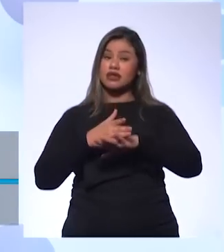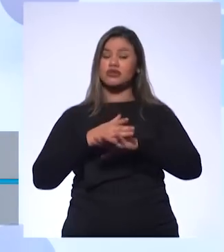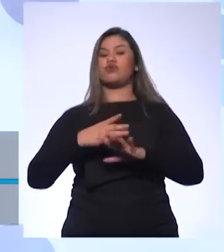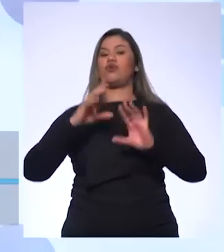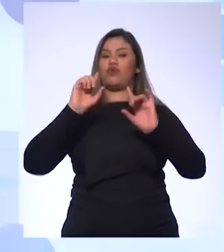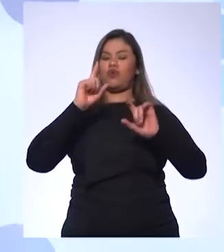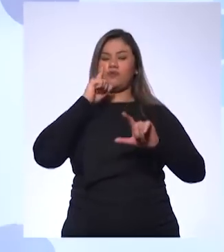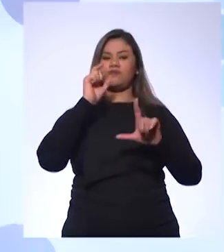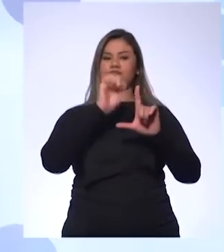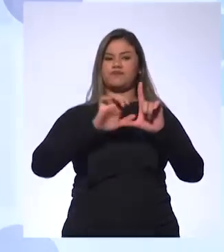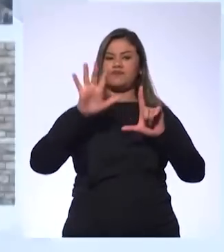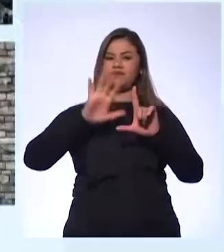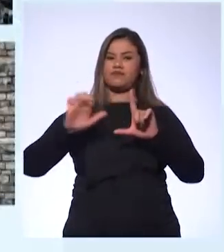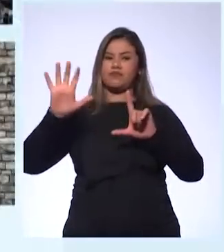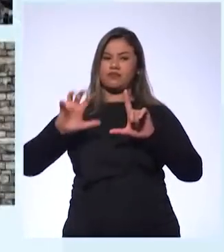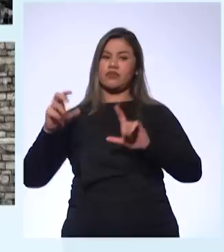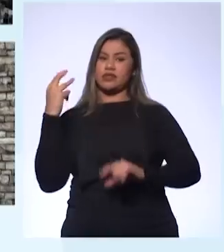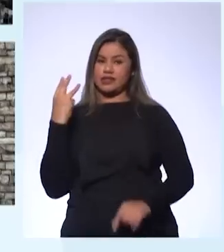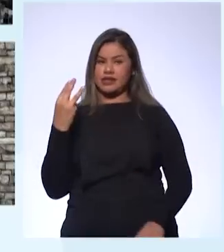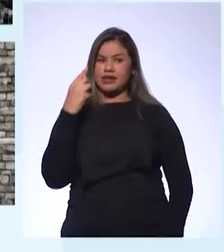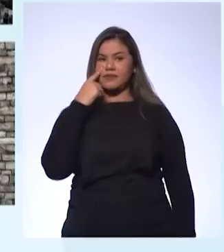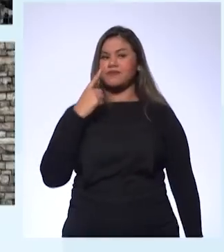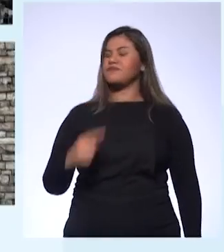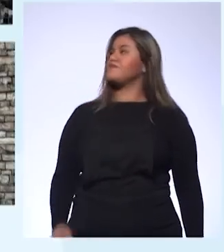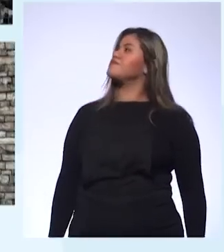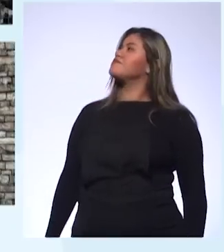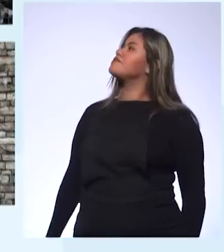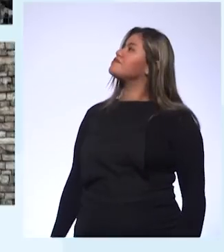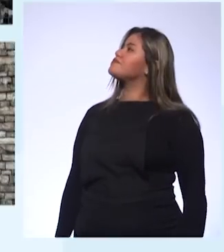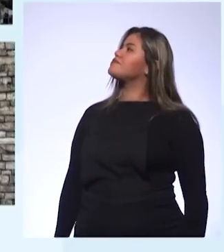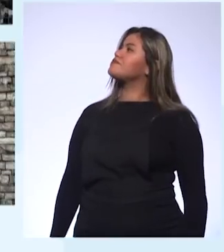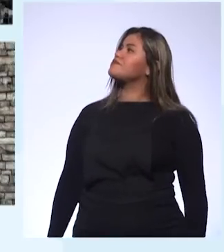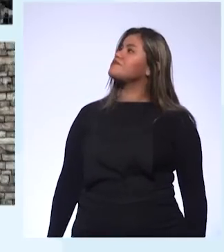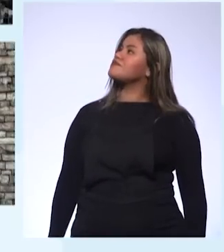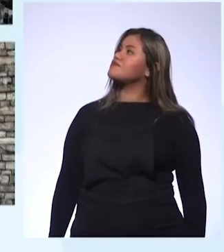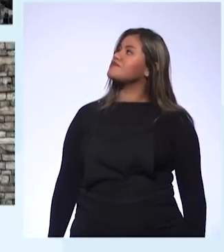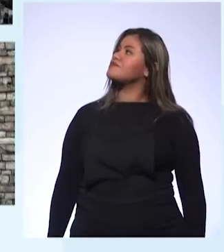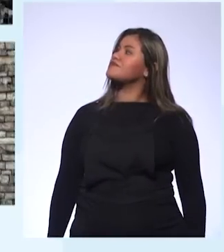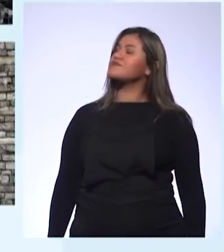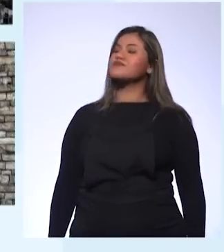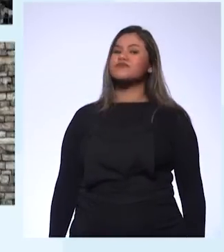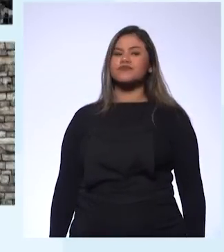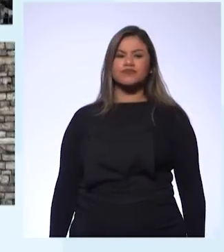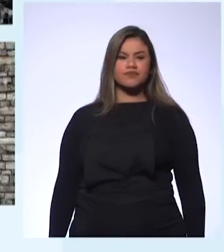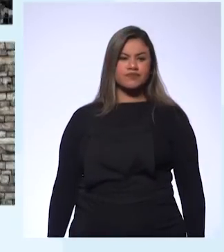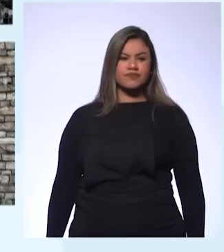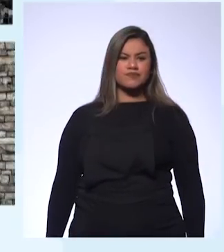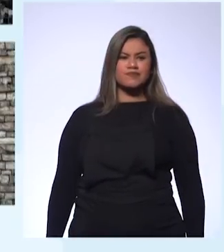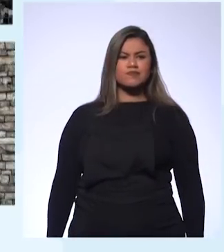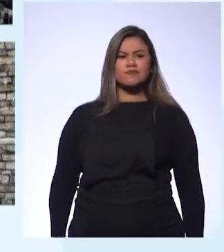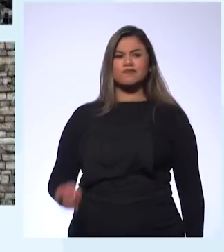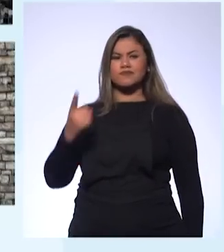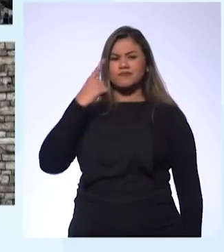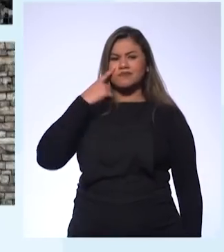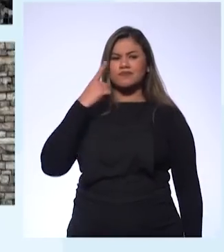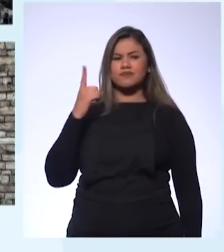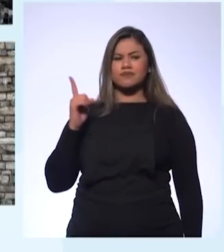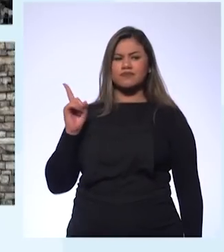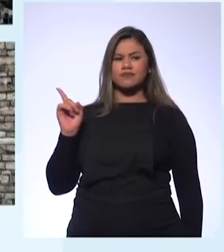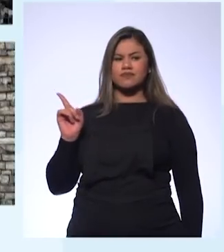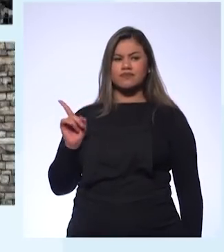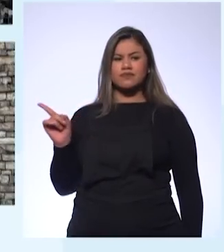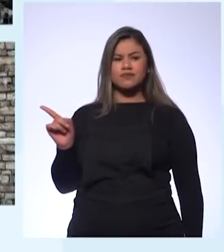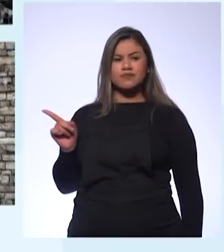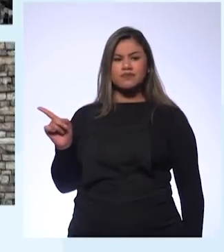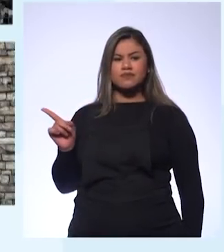3 imagens que eu coloquei. Oráculo na tela, por favor, lindo. Olha só. Eu tenho uma imagem que é uma loja de